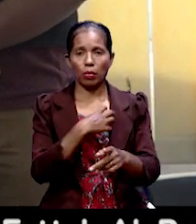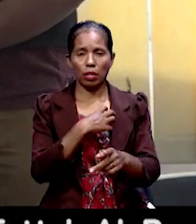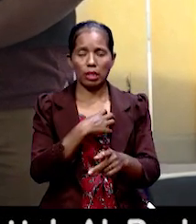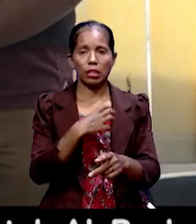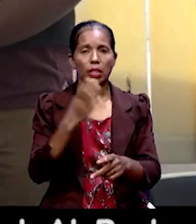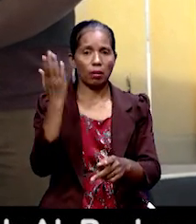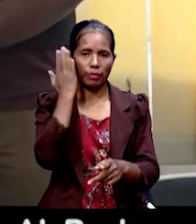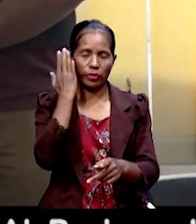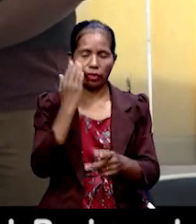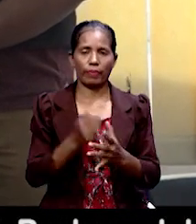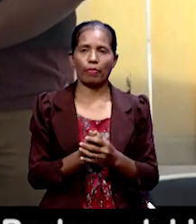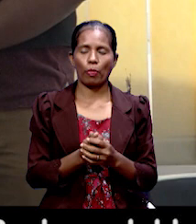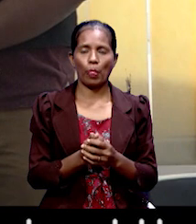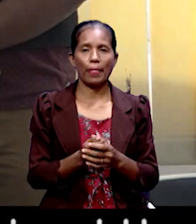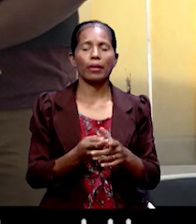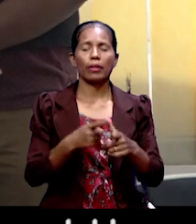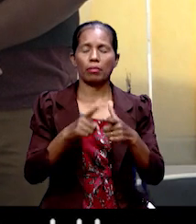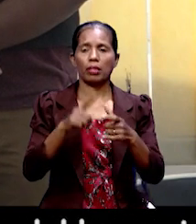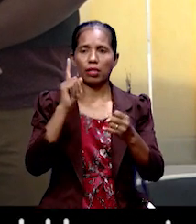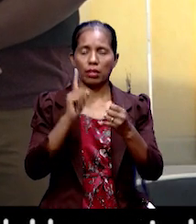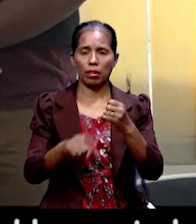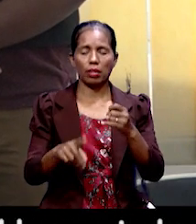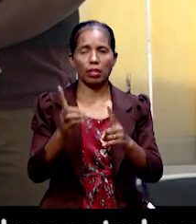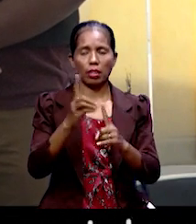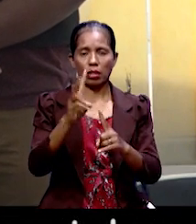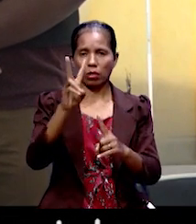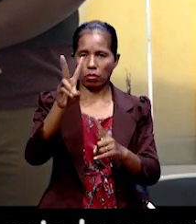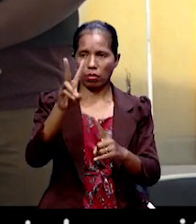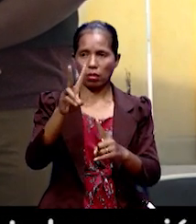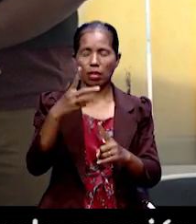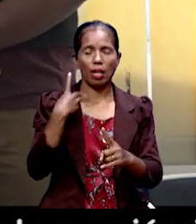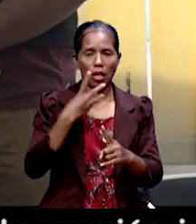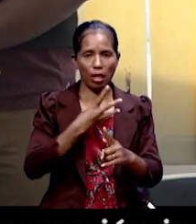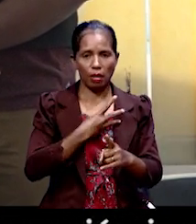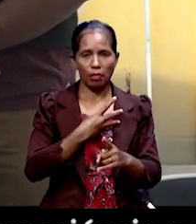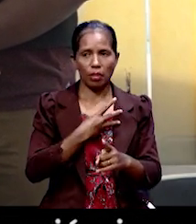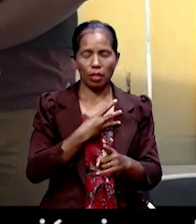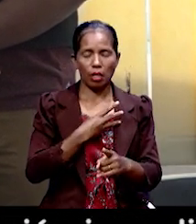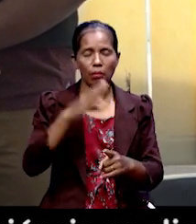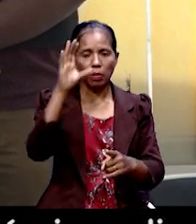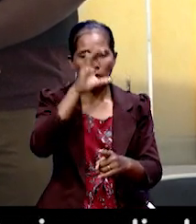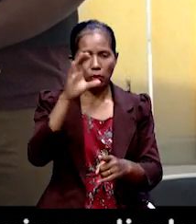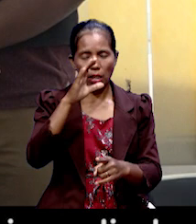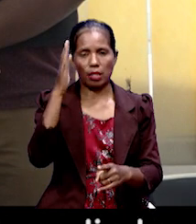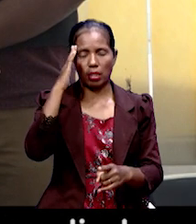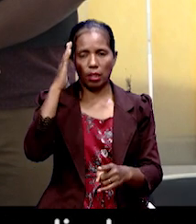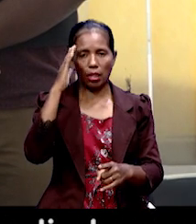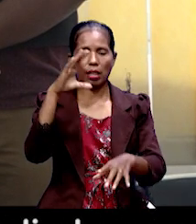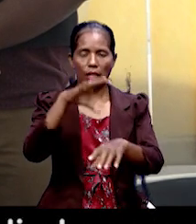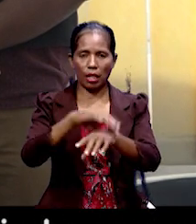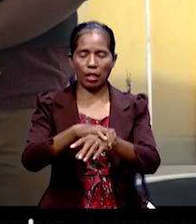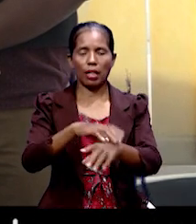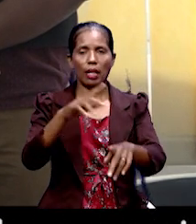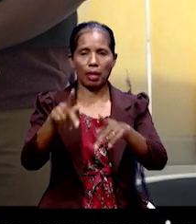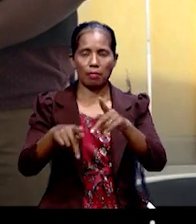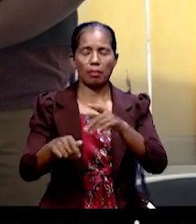autor ninian no fim e dia seguinte dia 2 ita consegue identifica autor ka